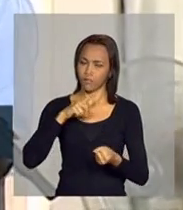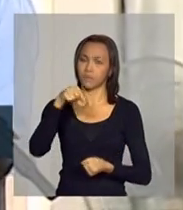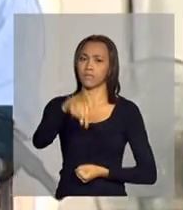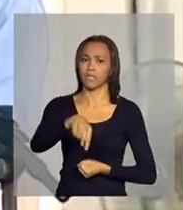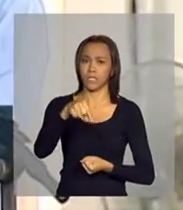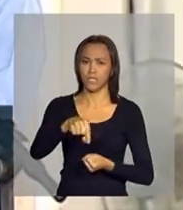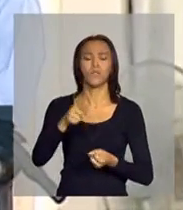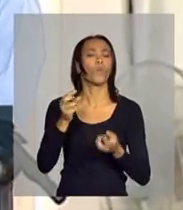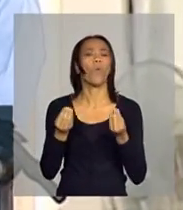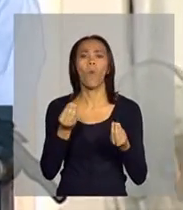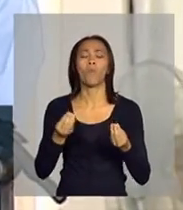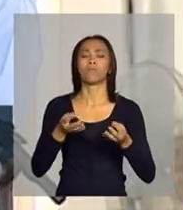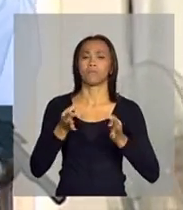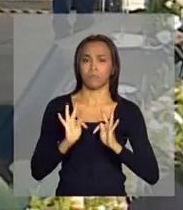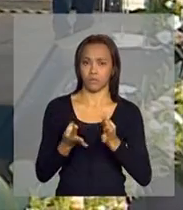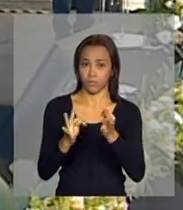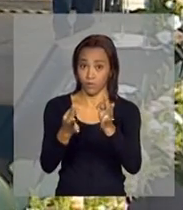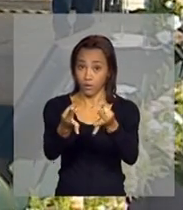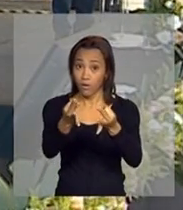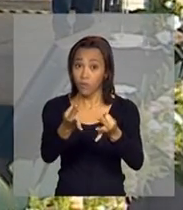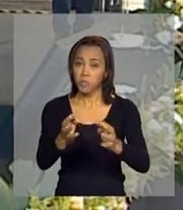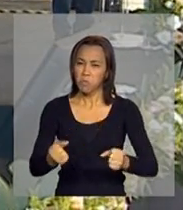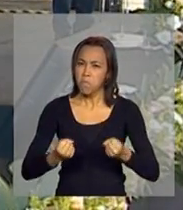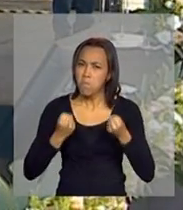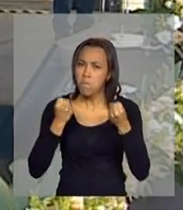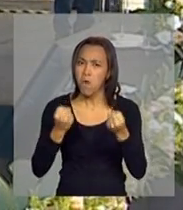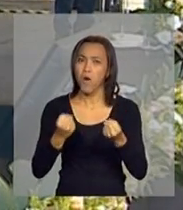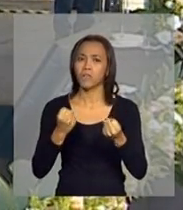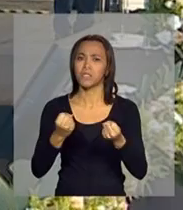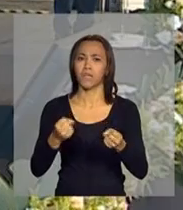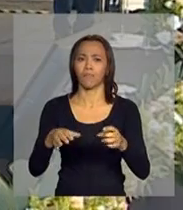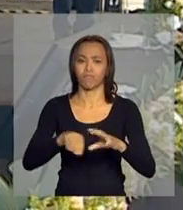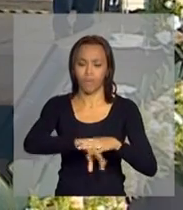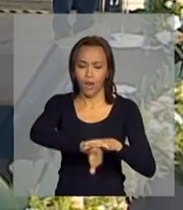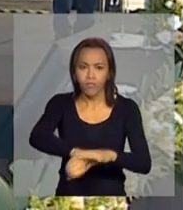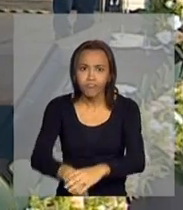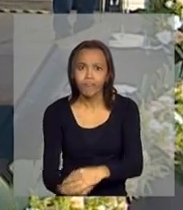Potencial tecnológico, potencial de produção,